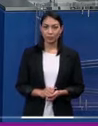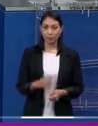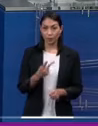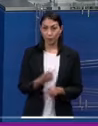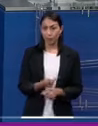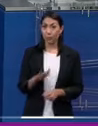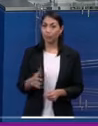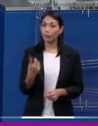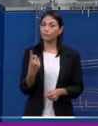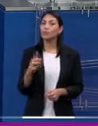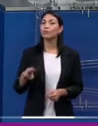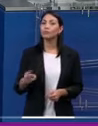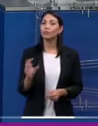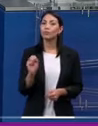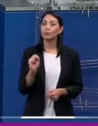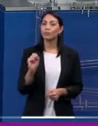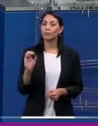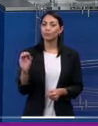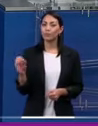Prêmio estimado